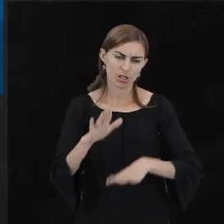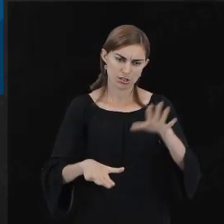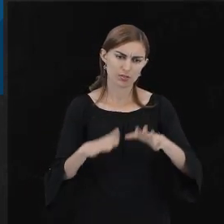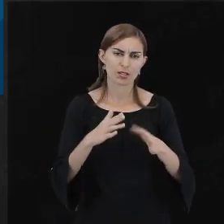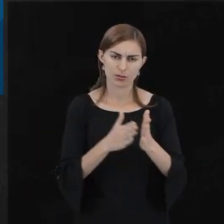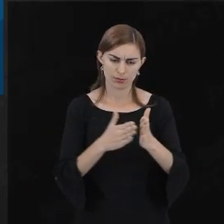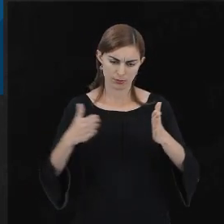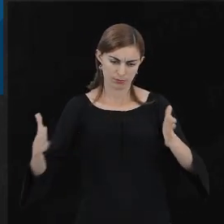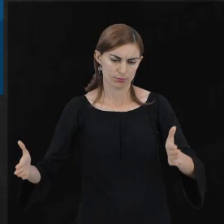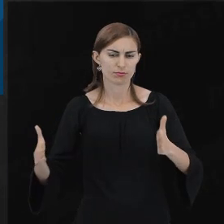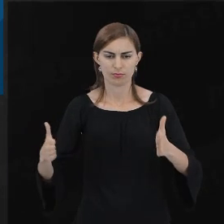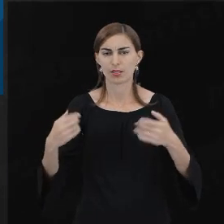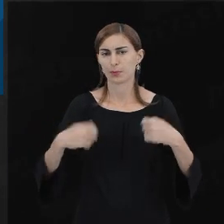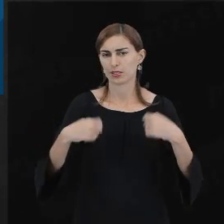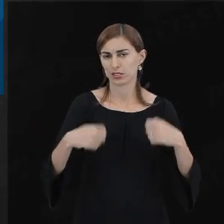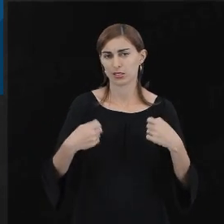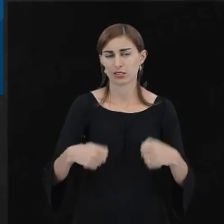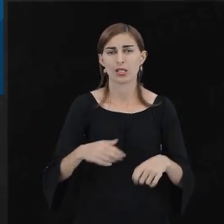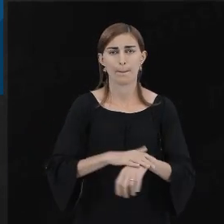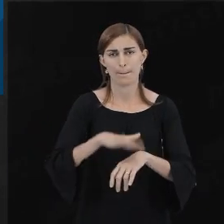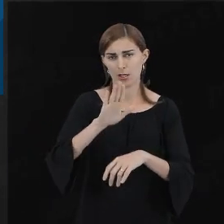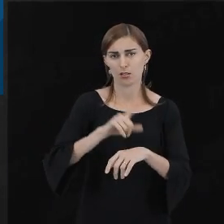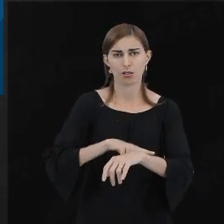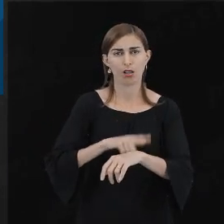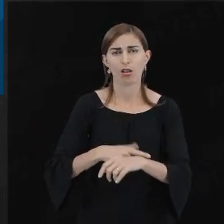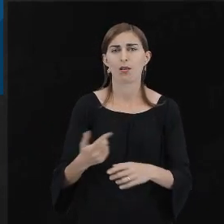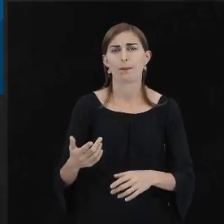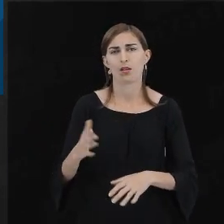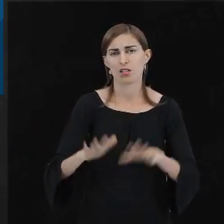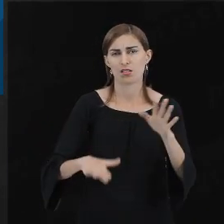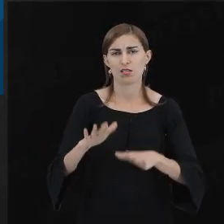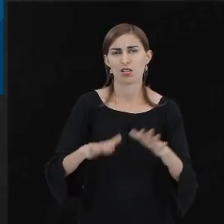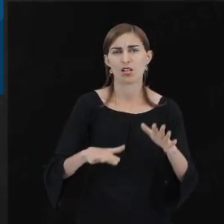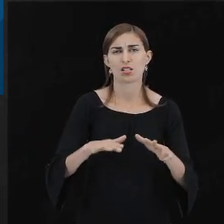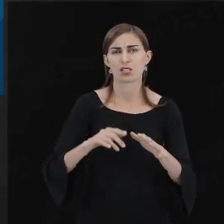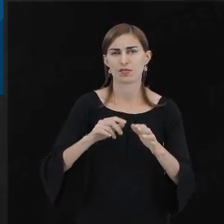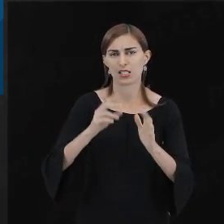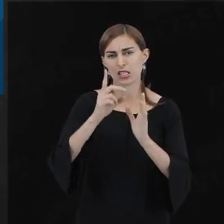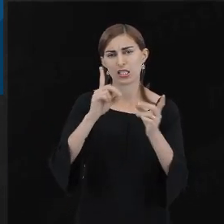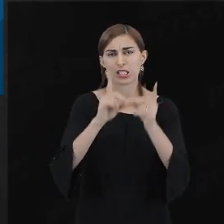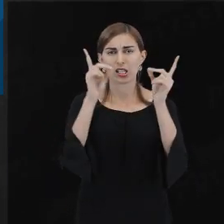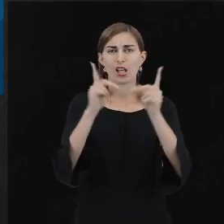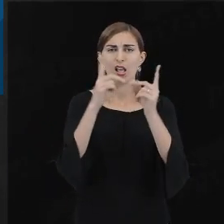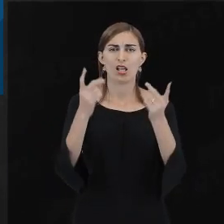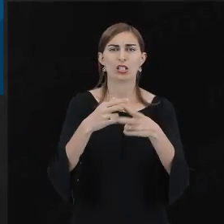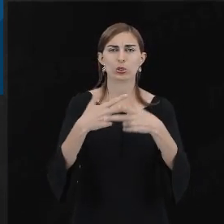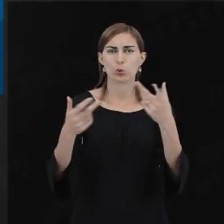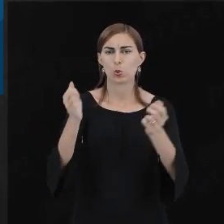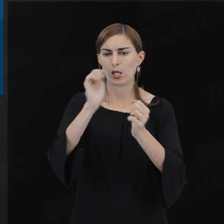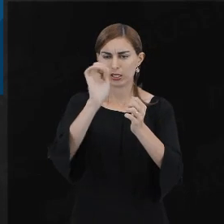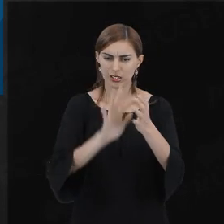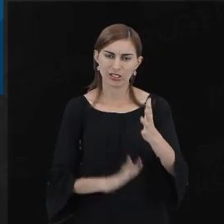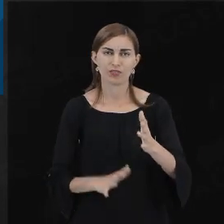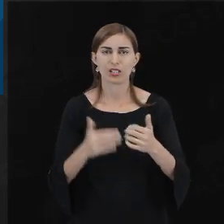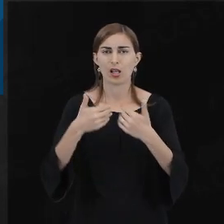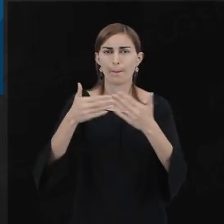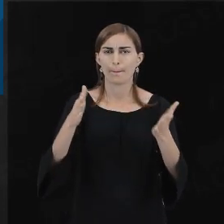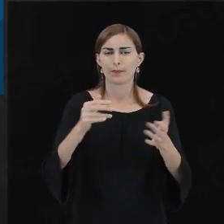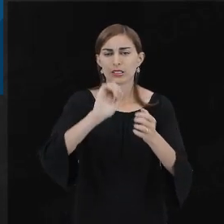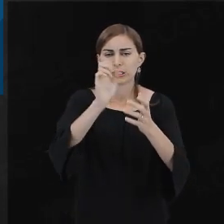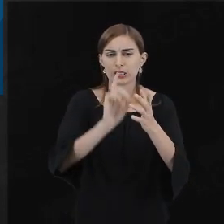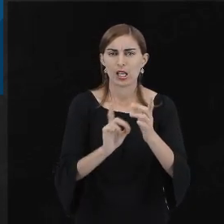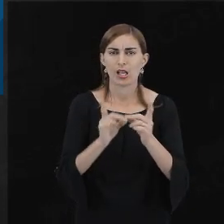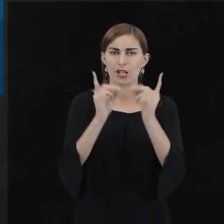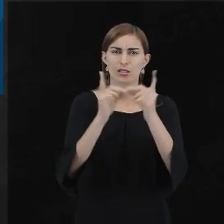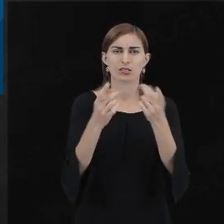Eu preciso articular os saberes disciplinares que o estudante dispõe na vida, no mundo da vida, para essa